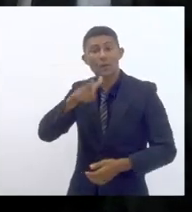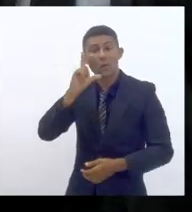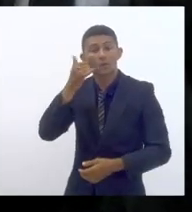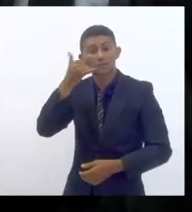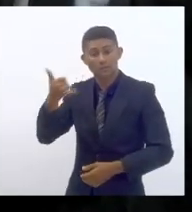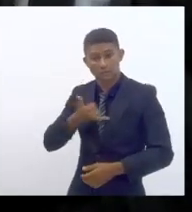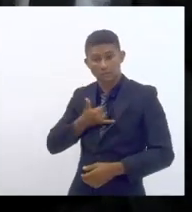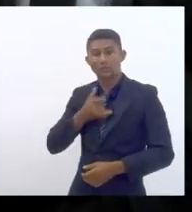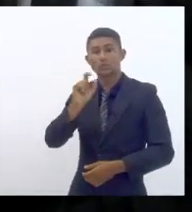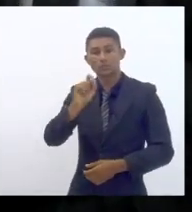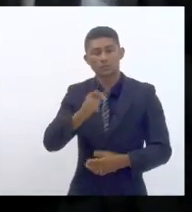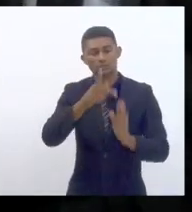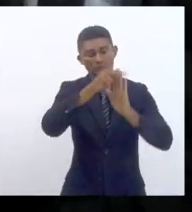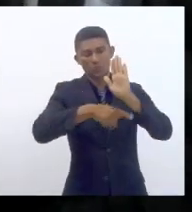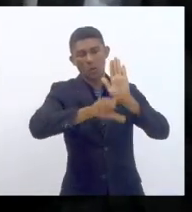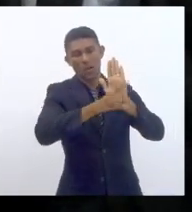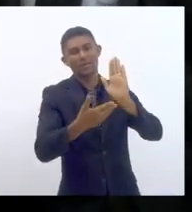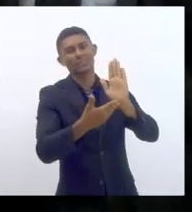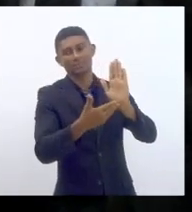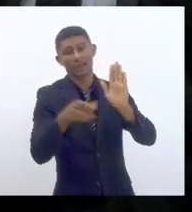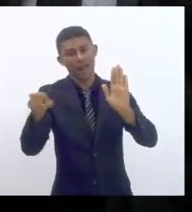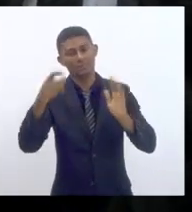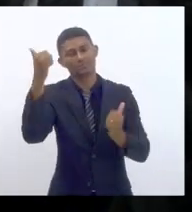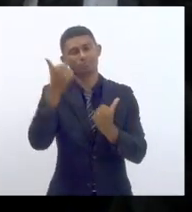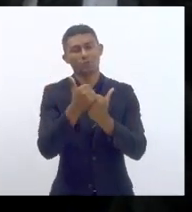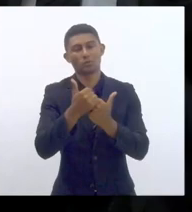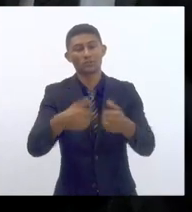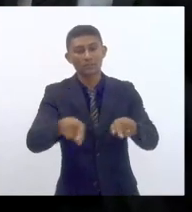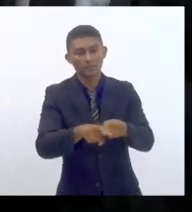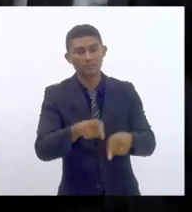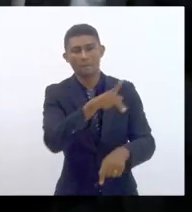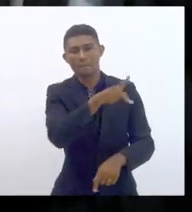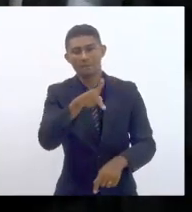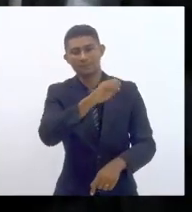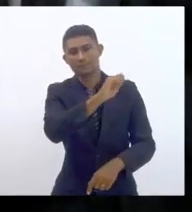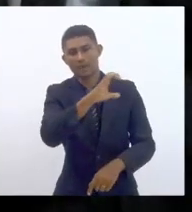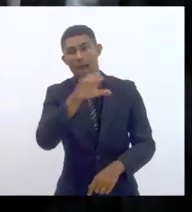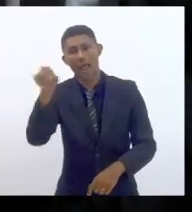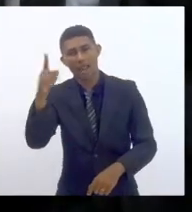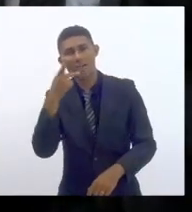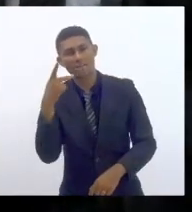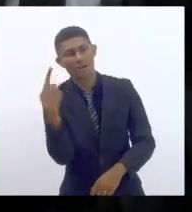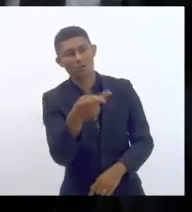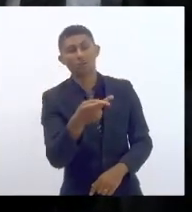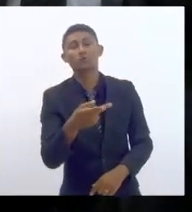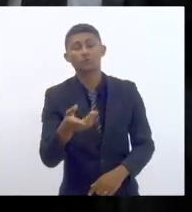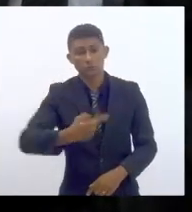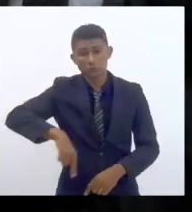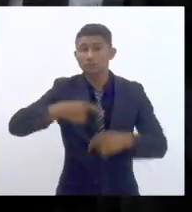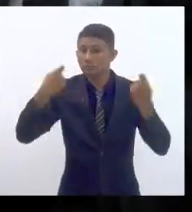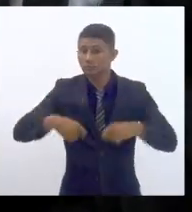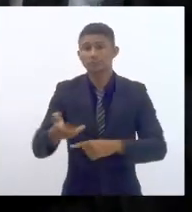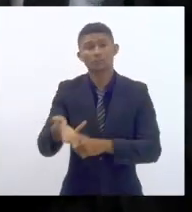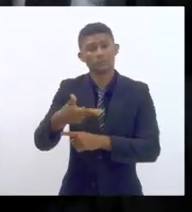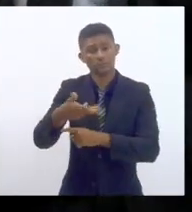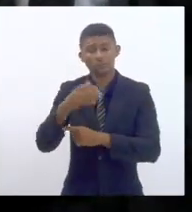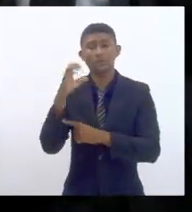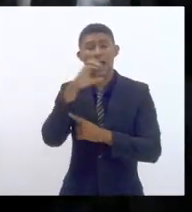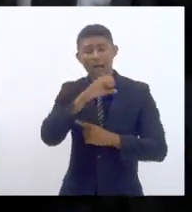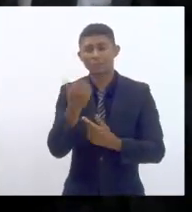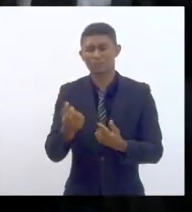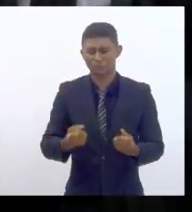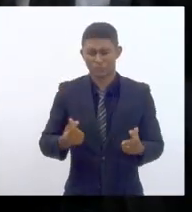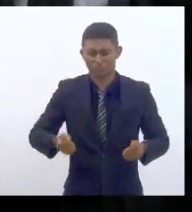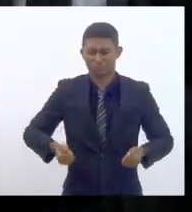o apoio ao projeto, falou também com o presidente André Siciliano. Vamos tratar de agilizar isso, porque é uma coisa simples, também não tem gasto nenhum.